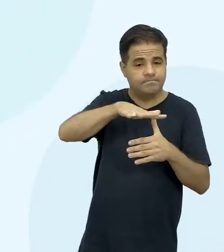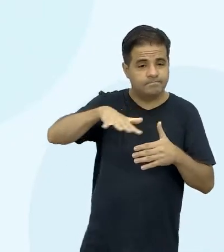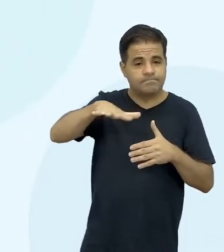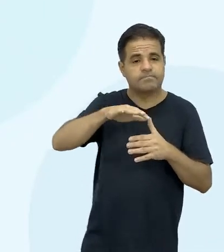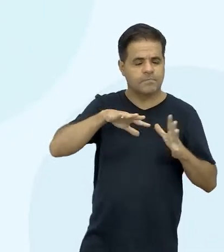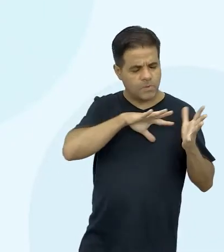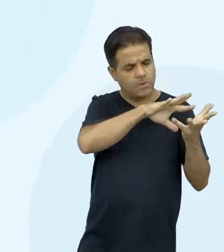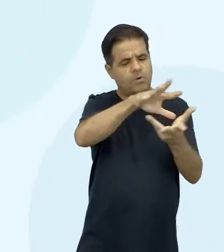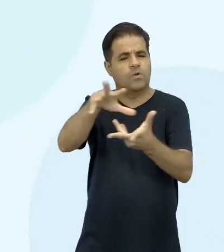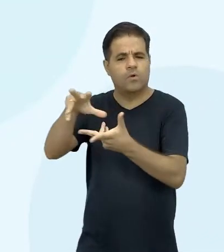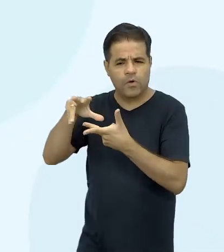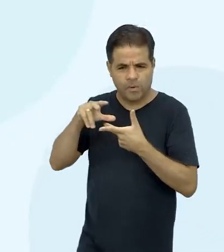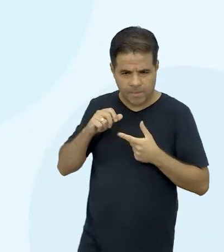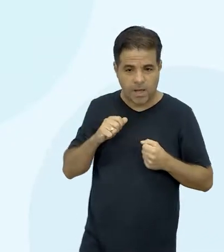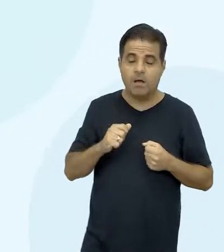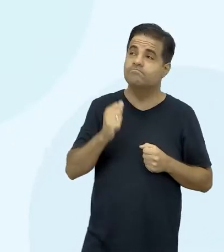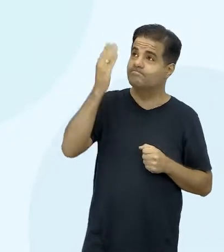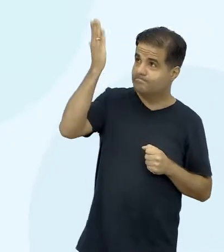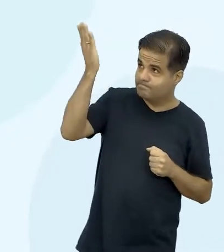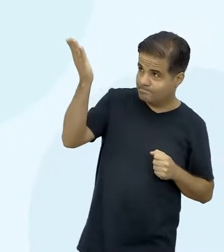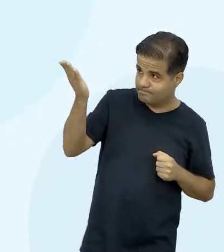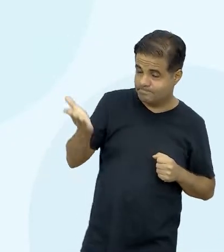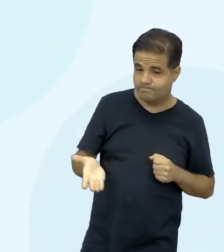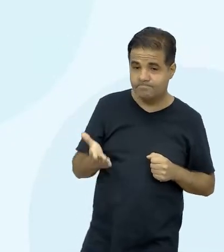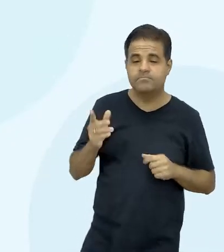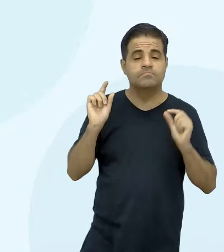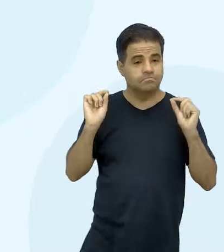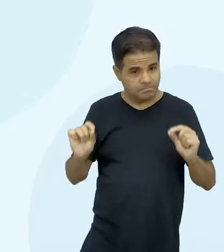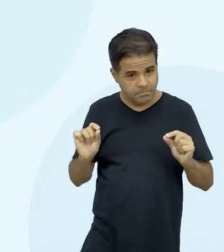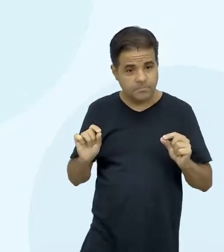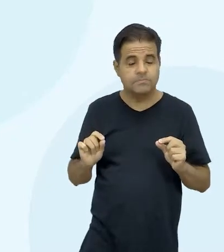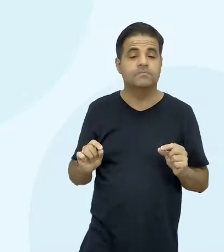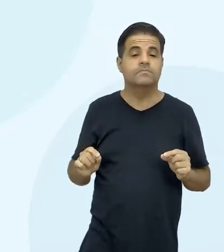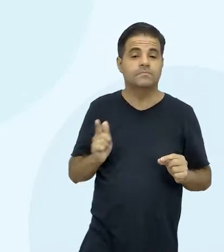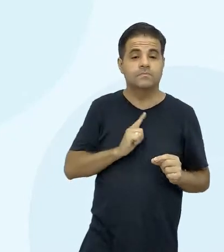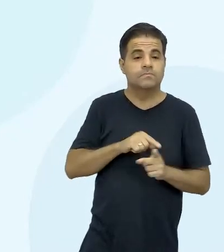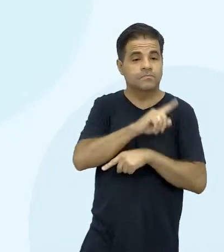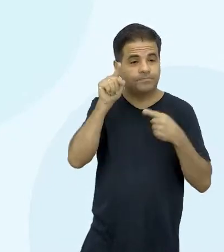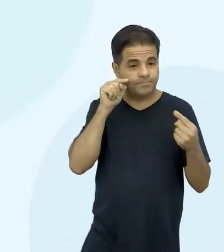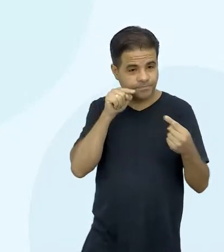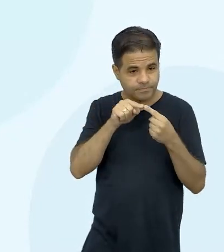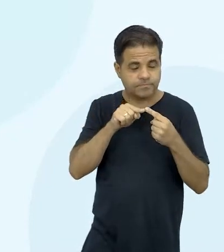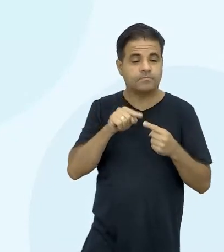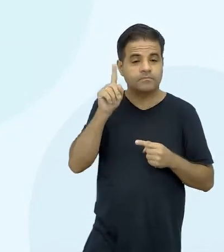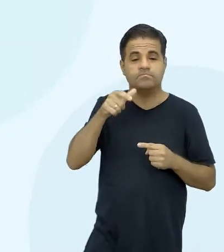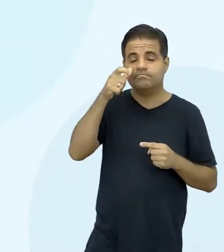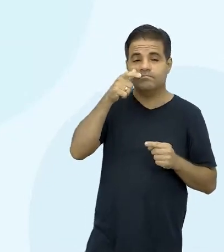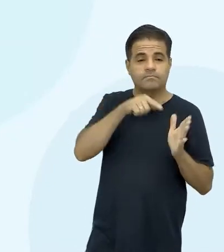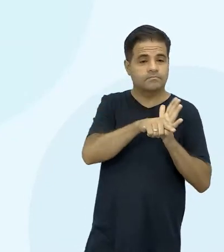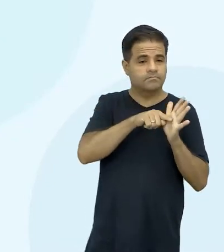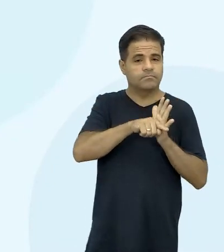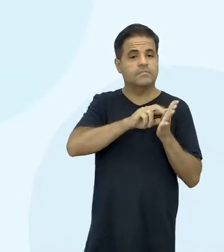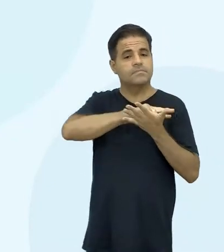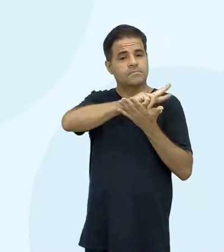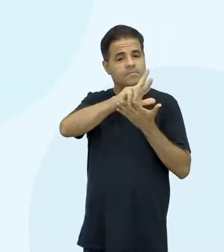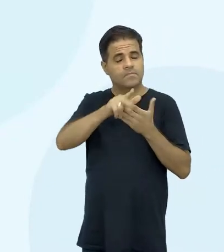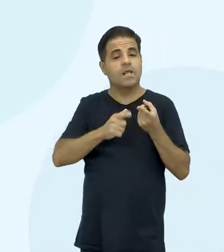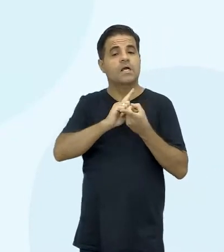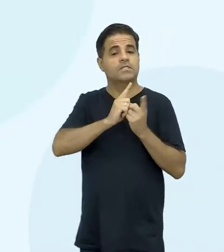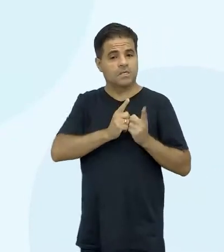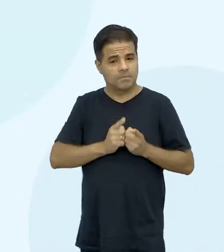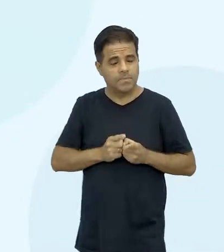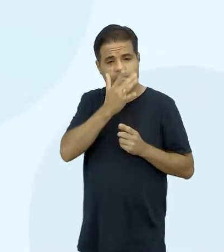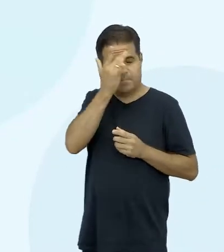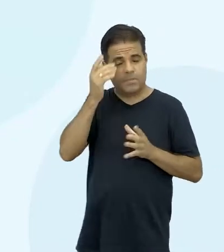e ou global. É o que está escrito aí, tá joia? E também tem esse objetivo aí que é analisar e caracterizar as dinâmicas